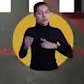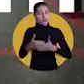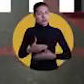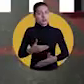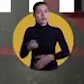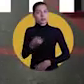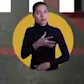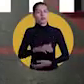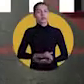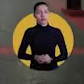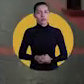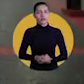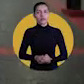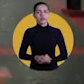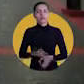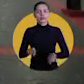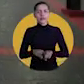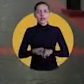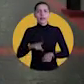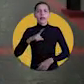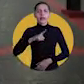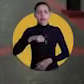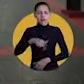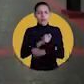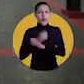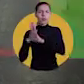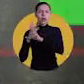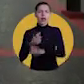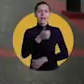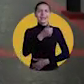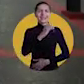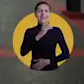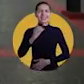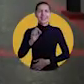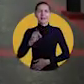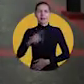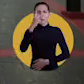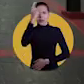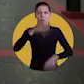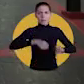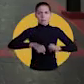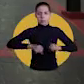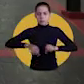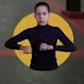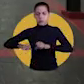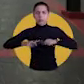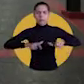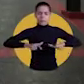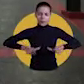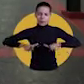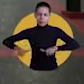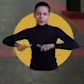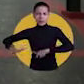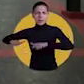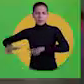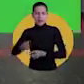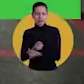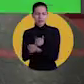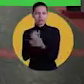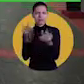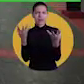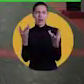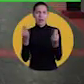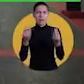100 mil diplomas emitidos. Consegue imaginar isso? São dois estádios Serra Dourada lotados, ou se preferir,